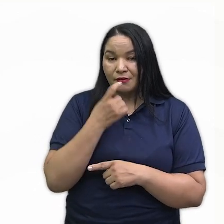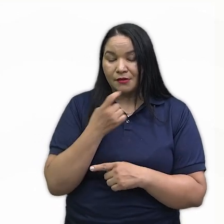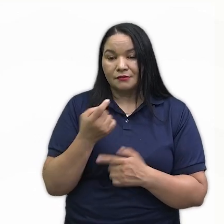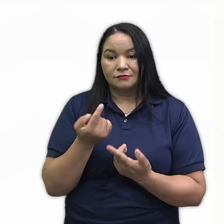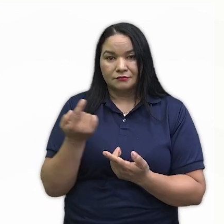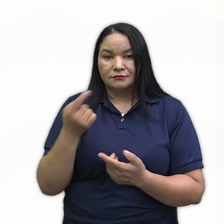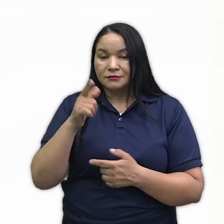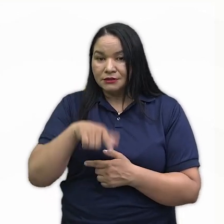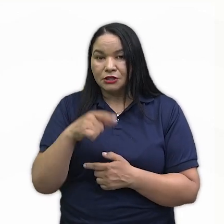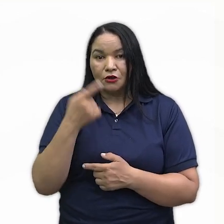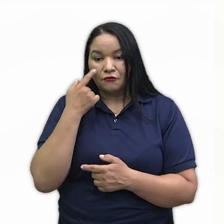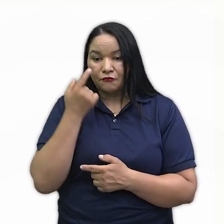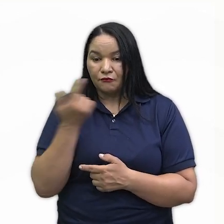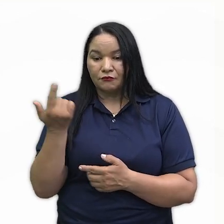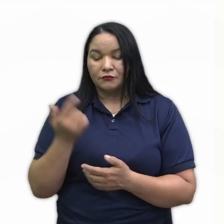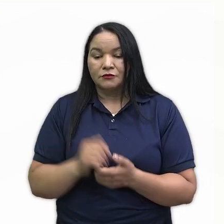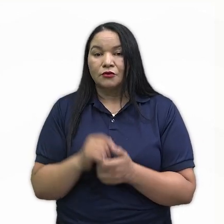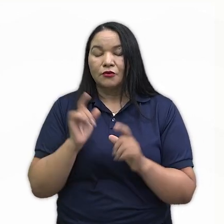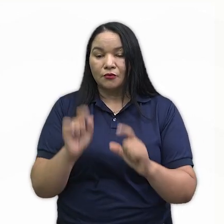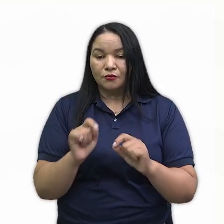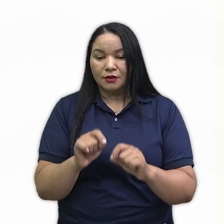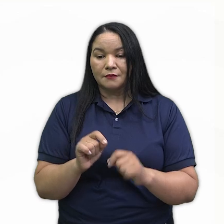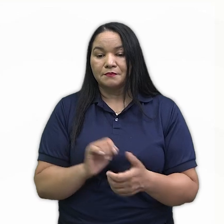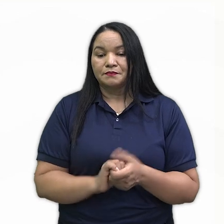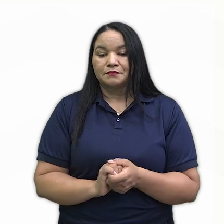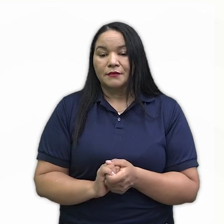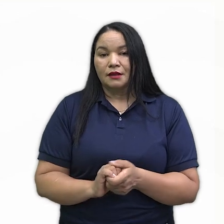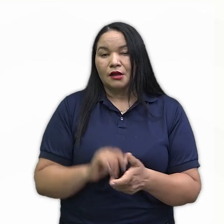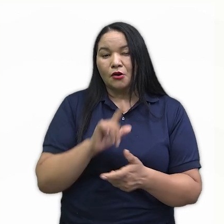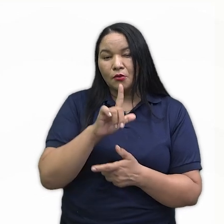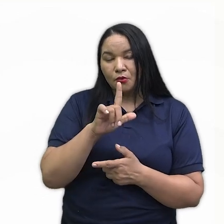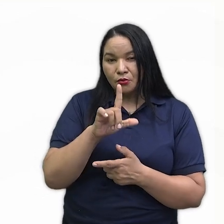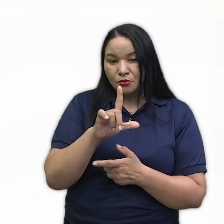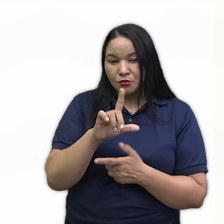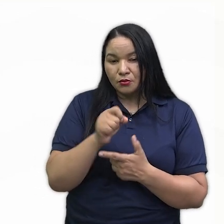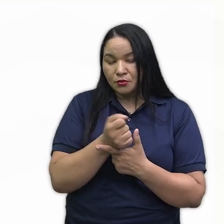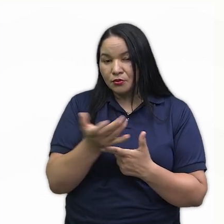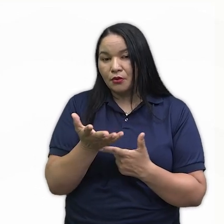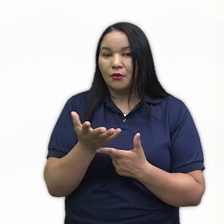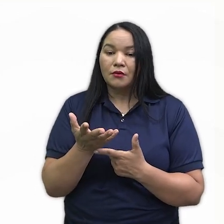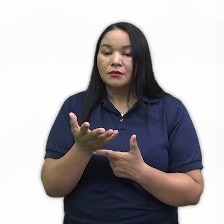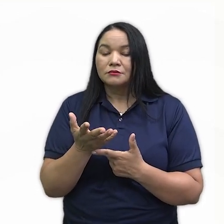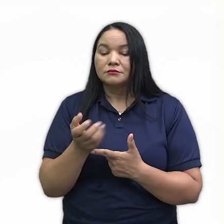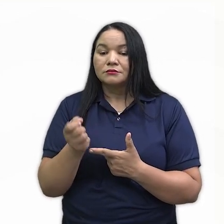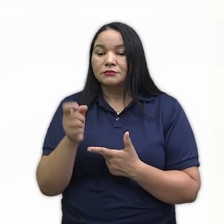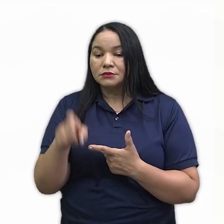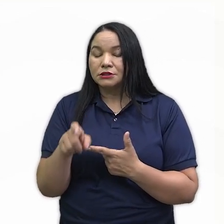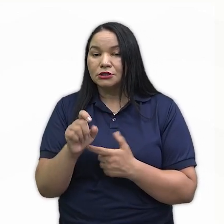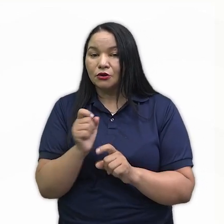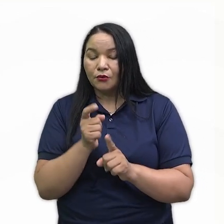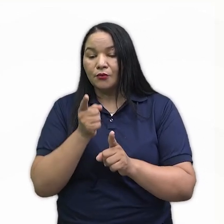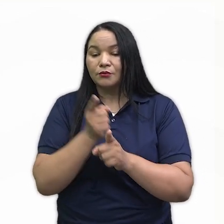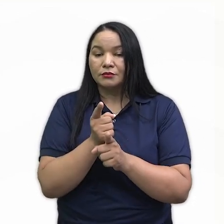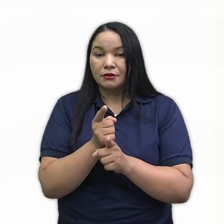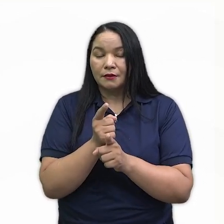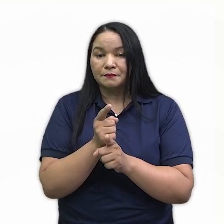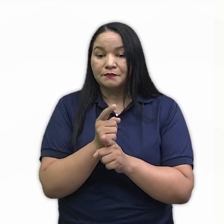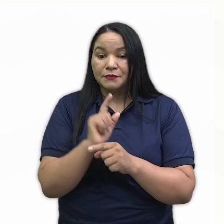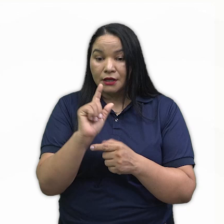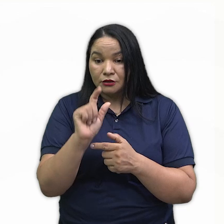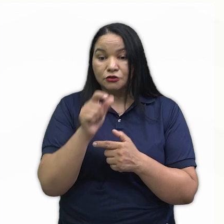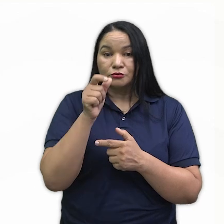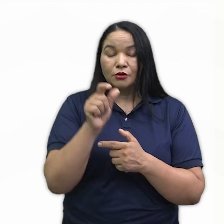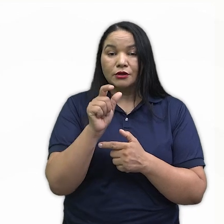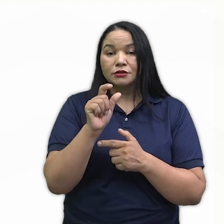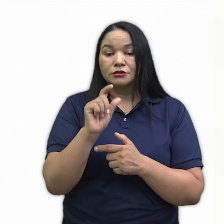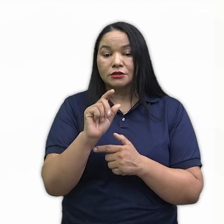Que o logaritmo, ele vai ali, não é? Atrás, vai procurar, vai encontrar, não é? A qual expoente a